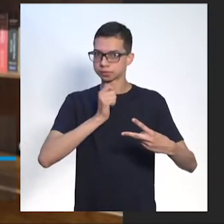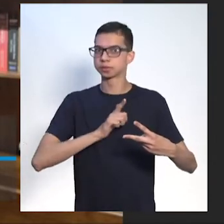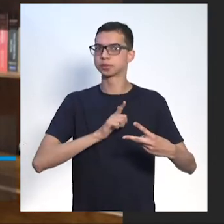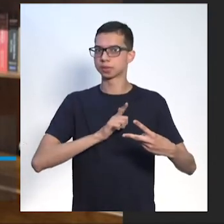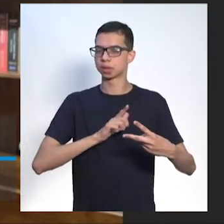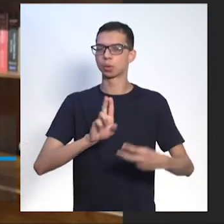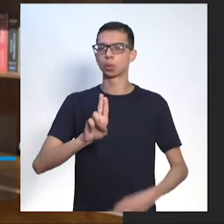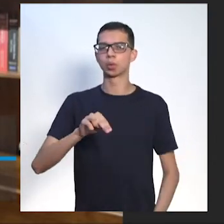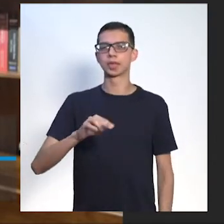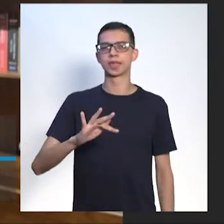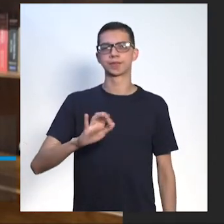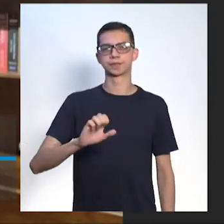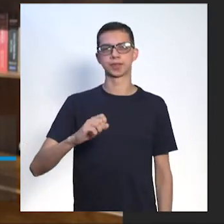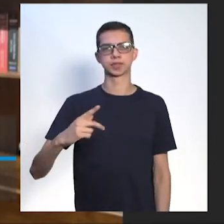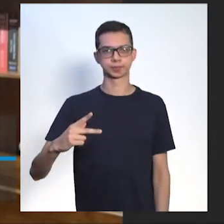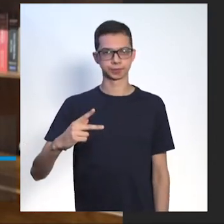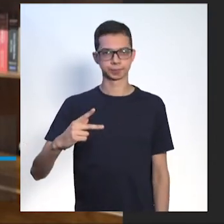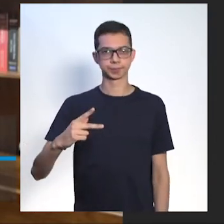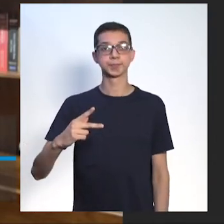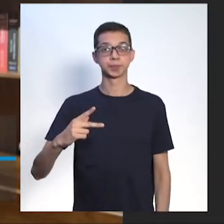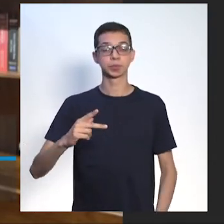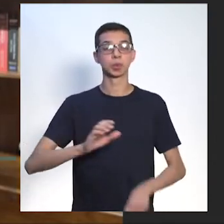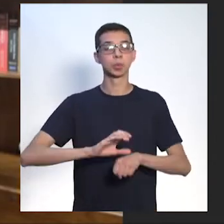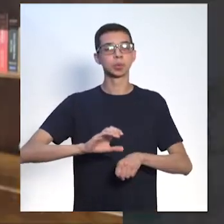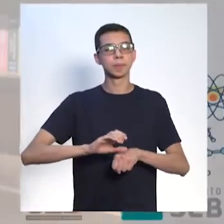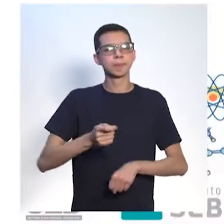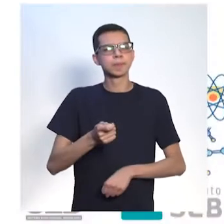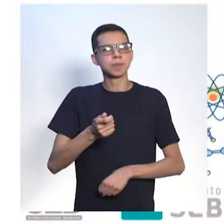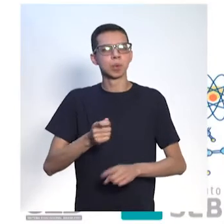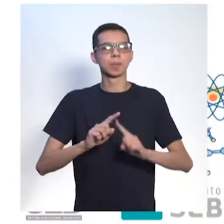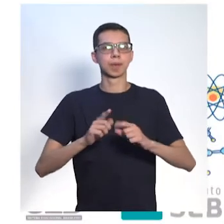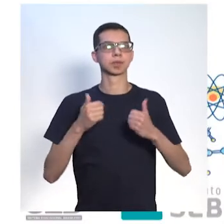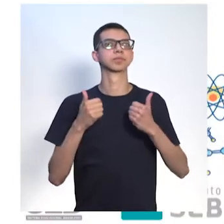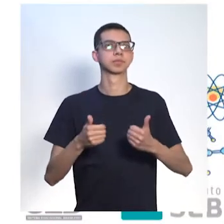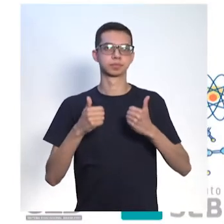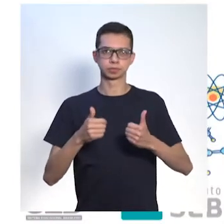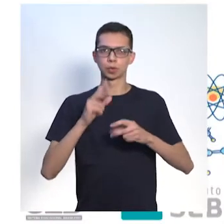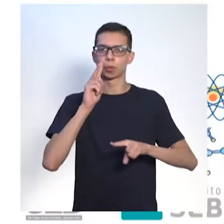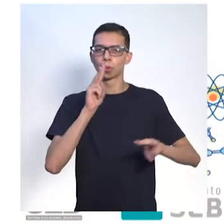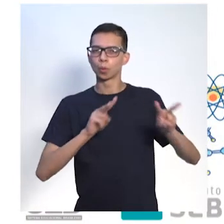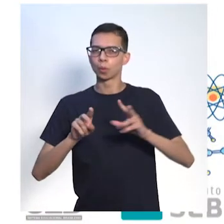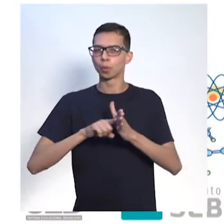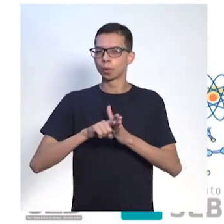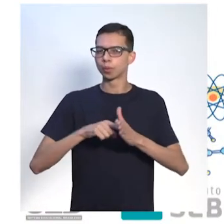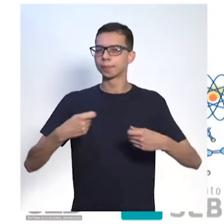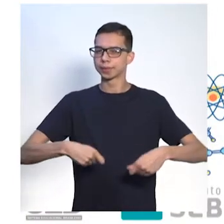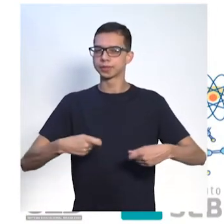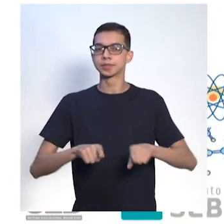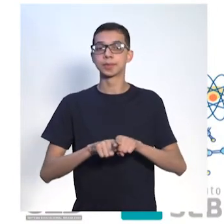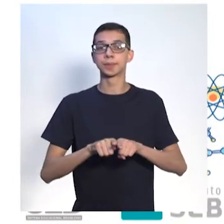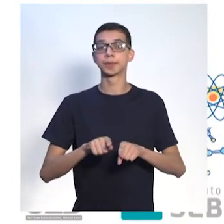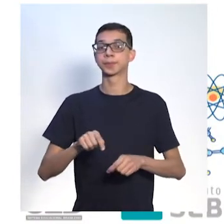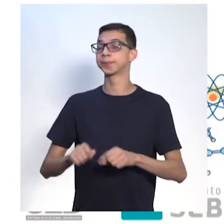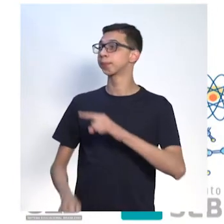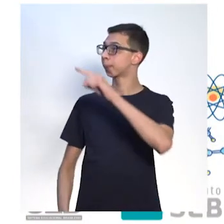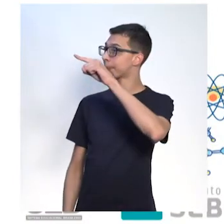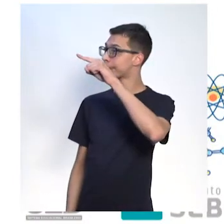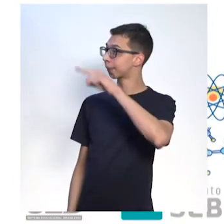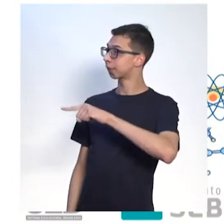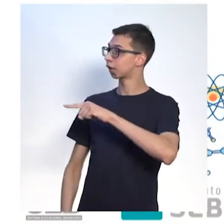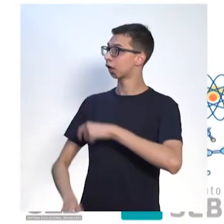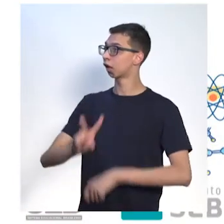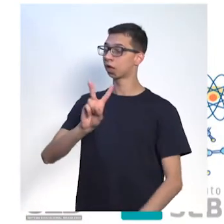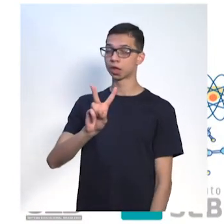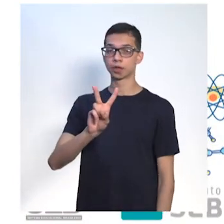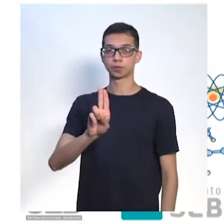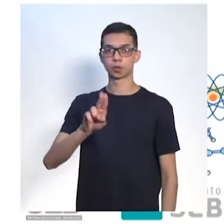misto, que são poucos cursos, mas vale a pena vocês darem uma olhadinha, tá? E a VUNESP, que tem muito curso,